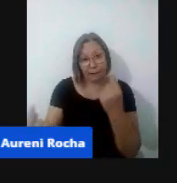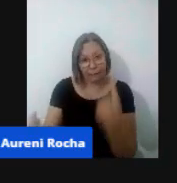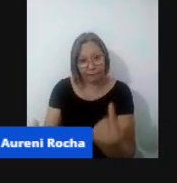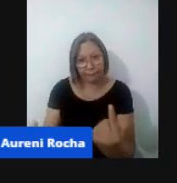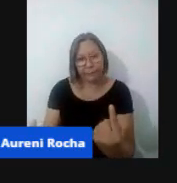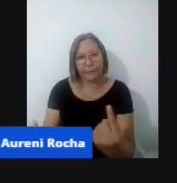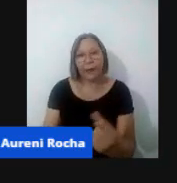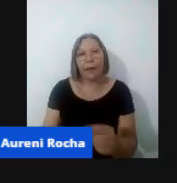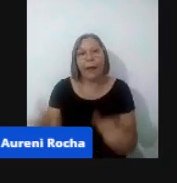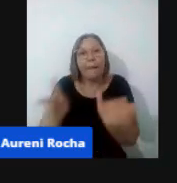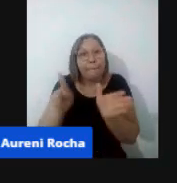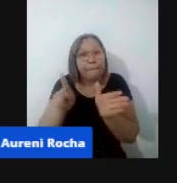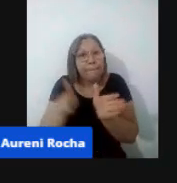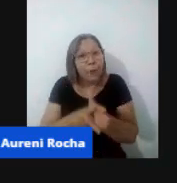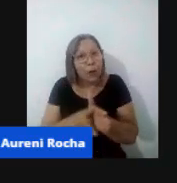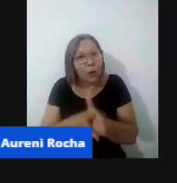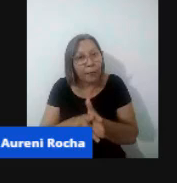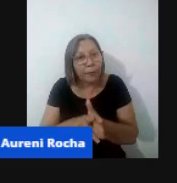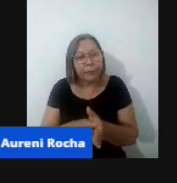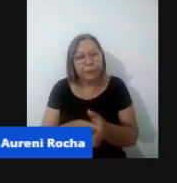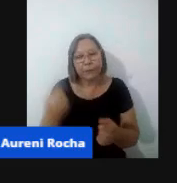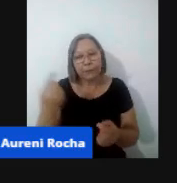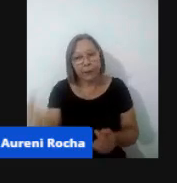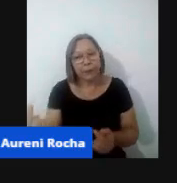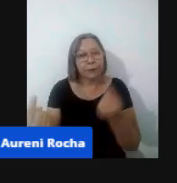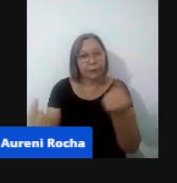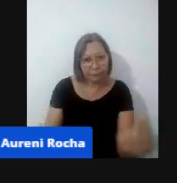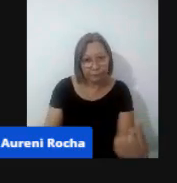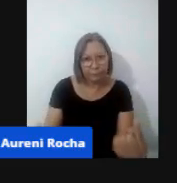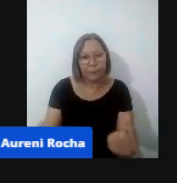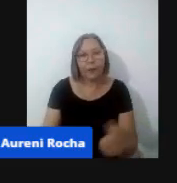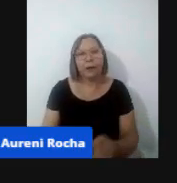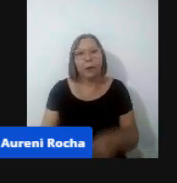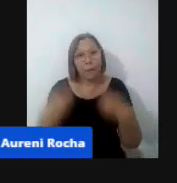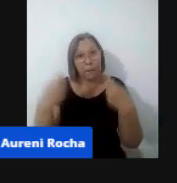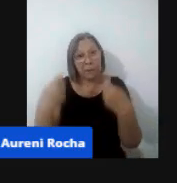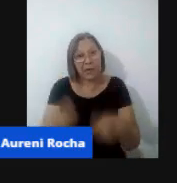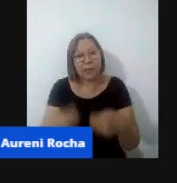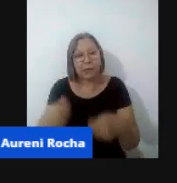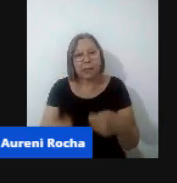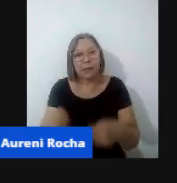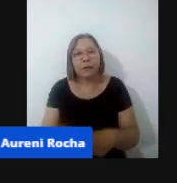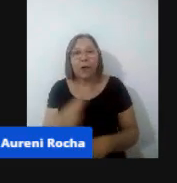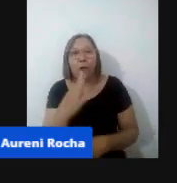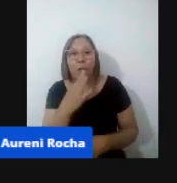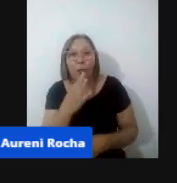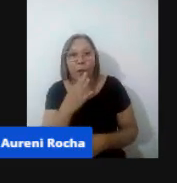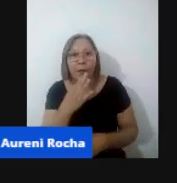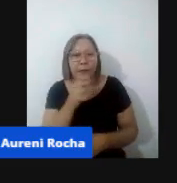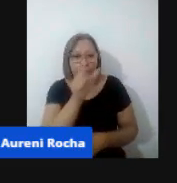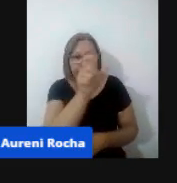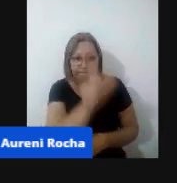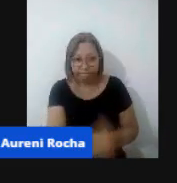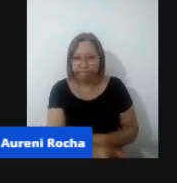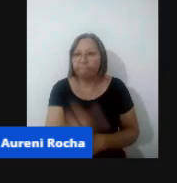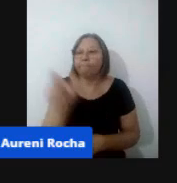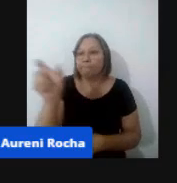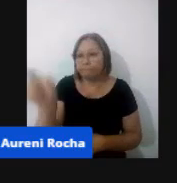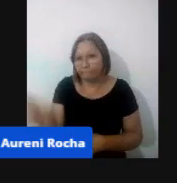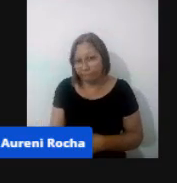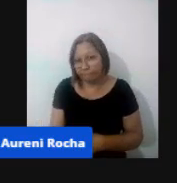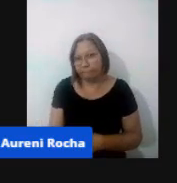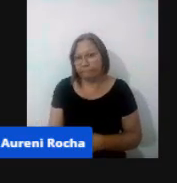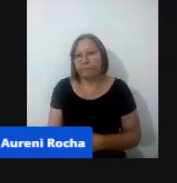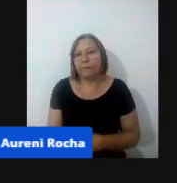o ideal é sempre a gente conhecer o perfil dessas crianças. Como se está